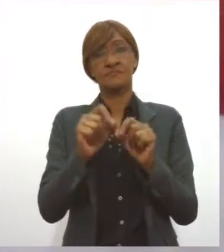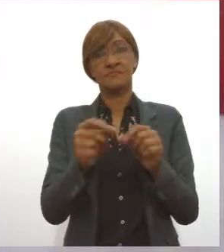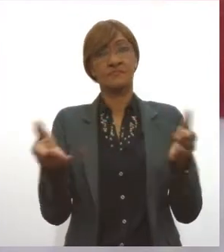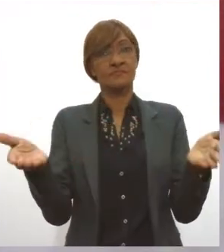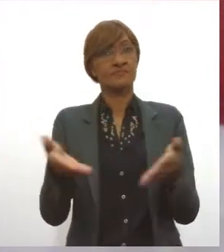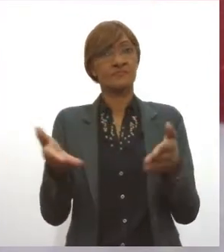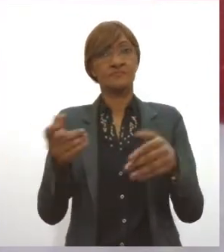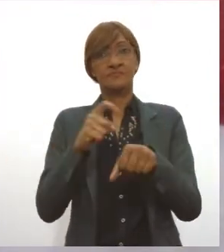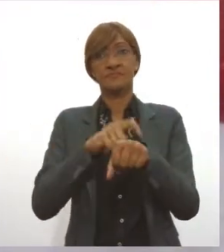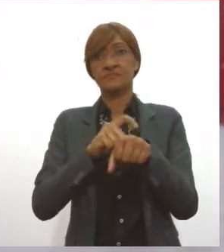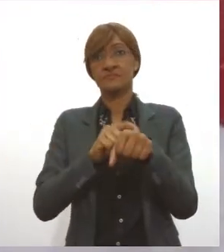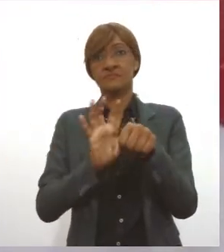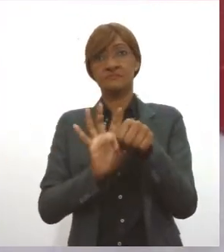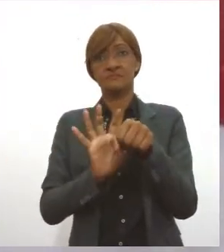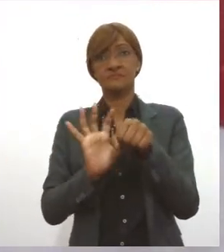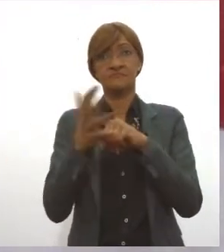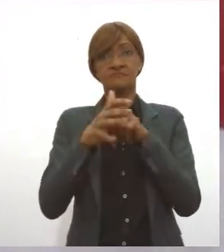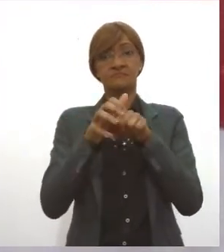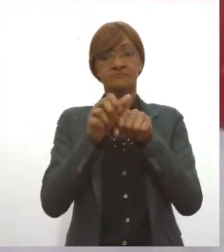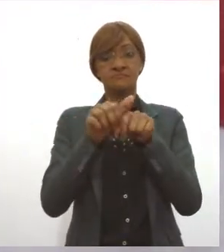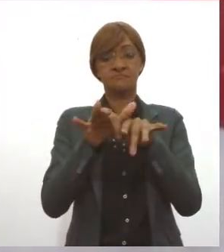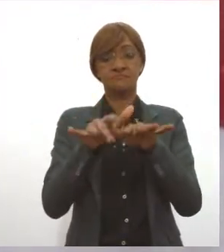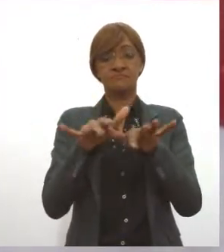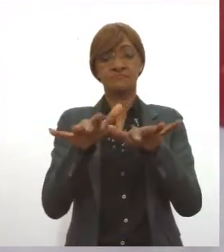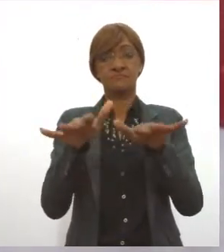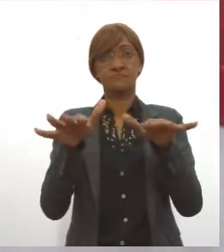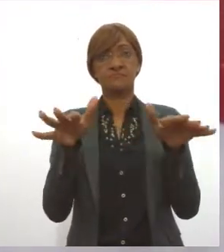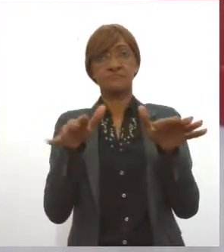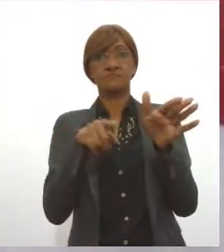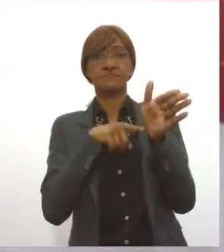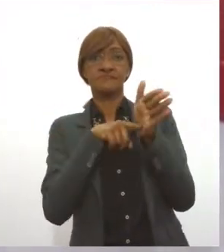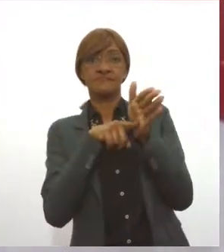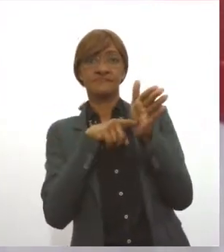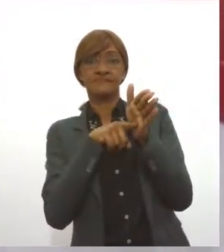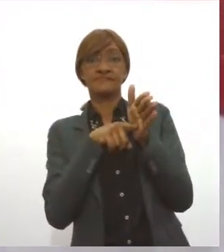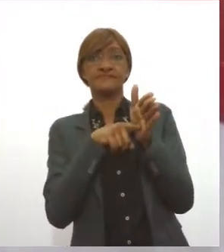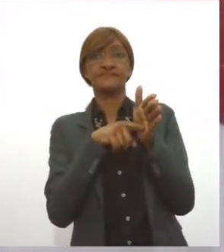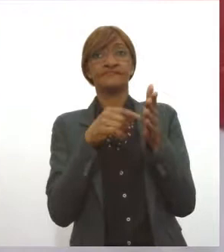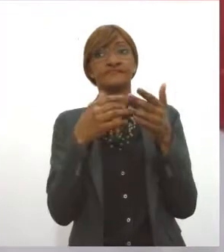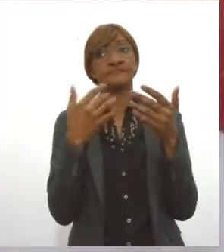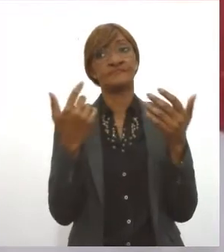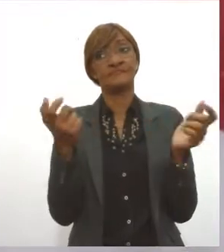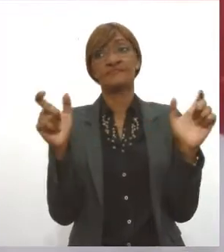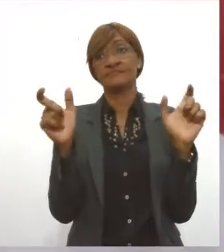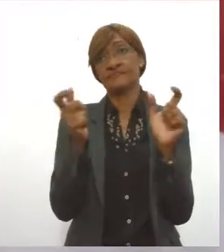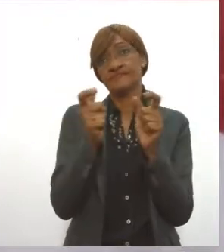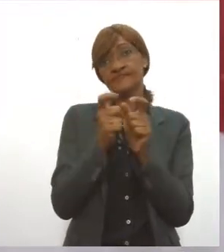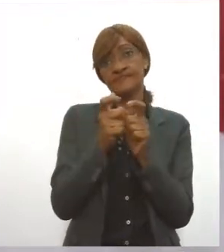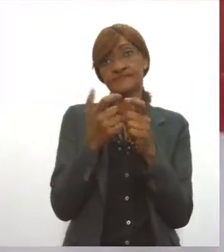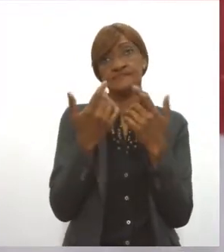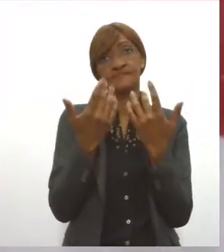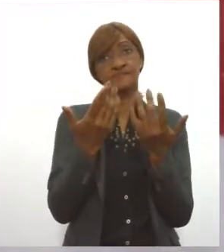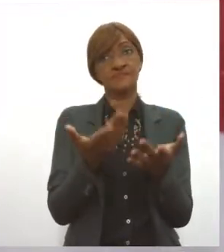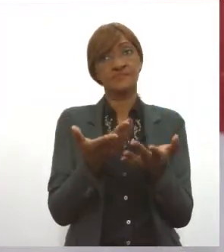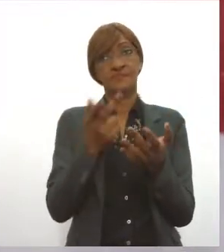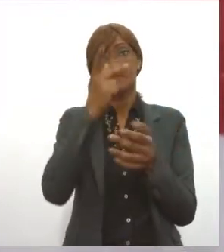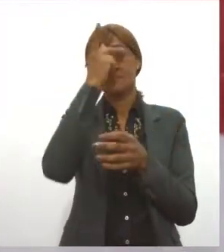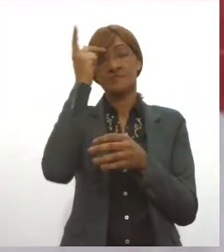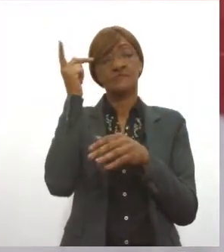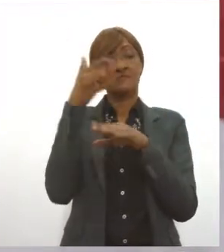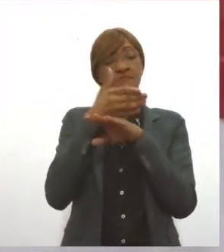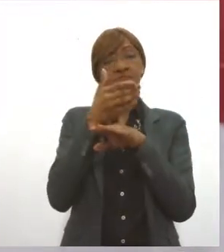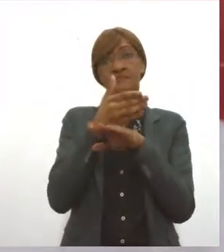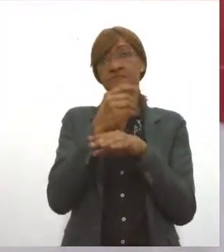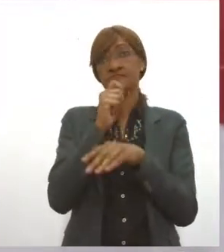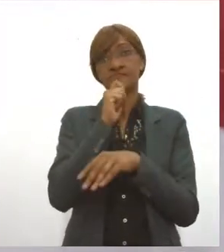pandemia, os testes diminuíram, a procura pelos testes caiu. Então, existem dificuldades